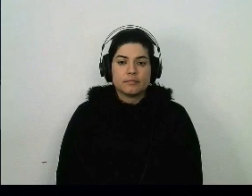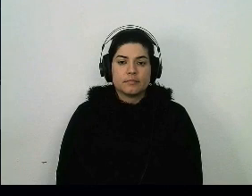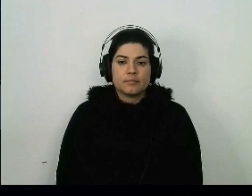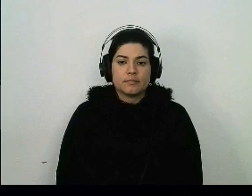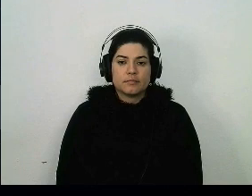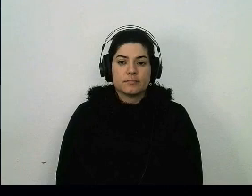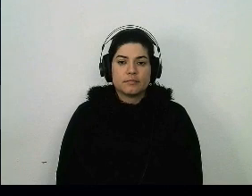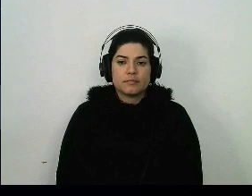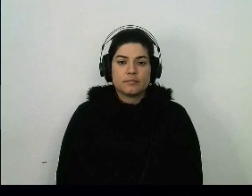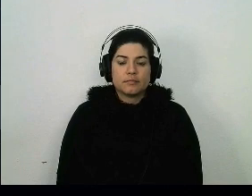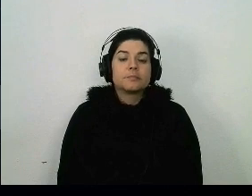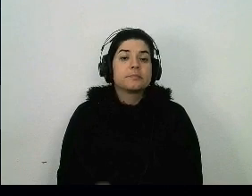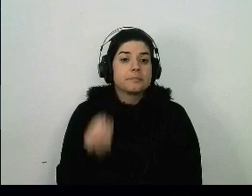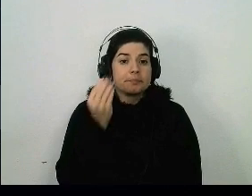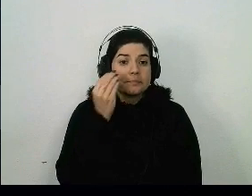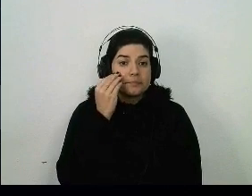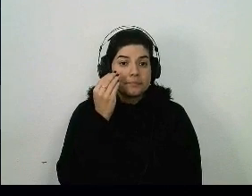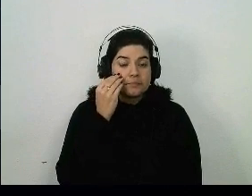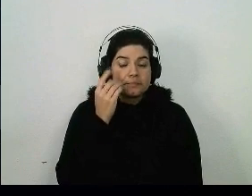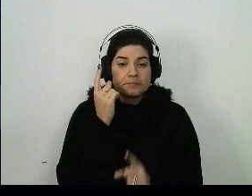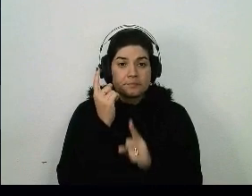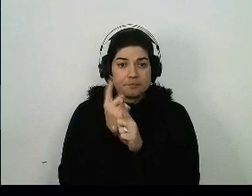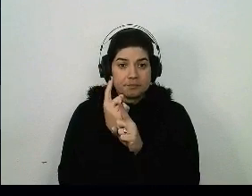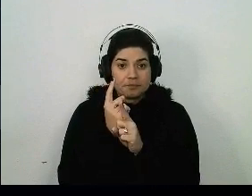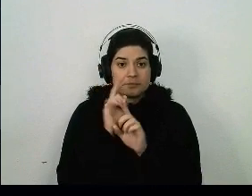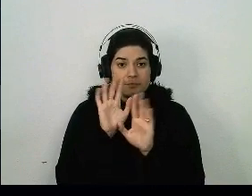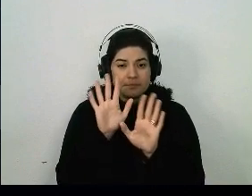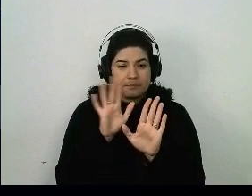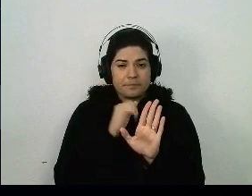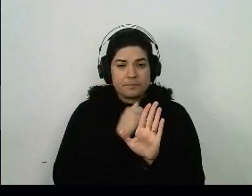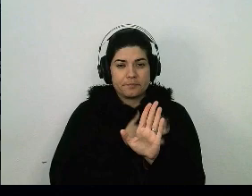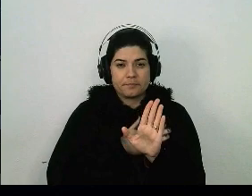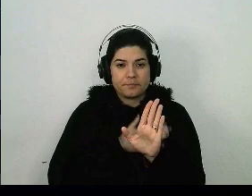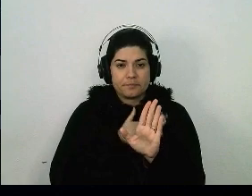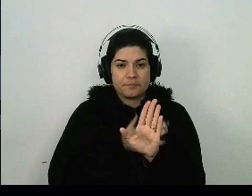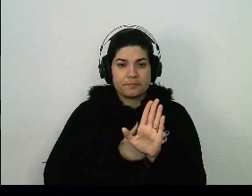Deixa eu tentar encontrar aqui, rapidinho. Pode ser com.